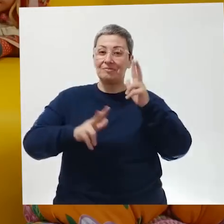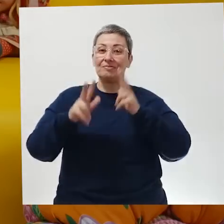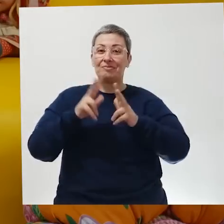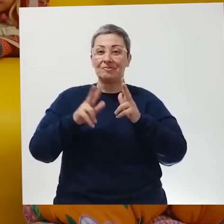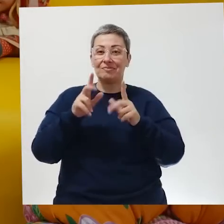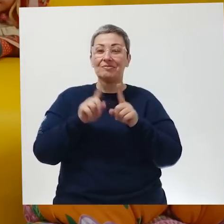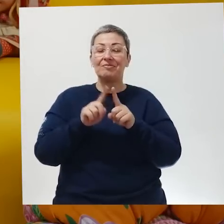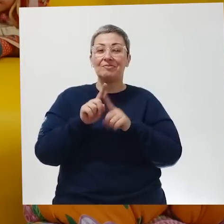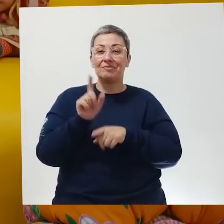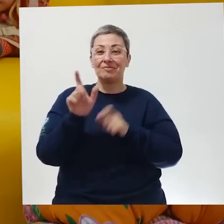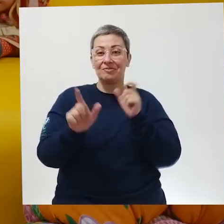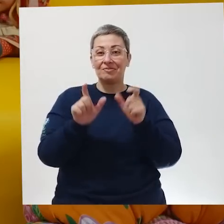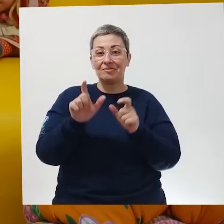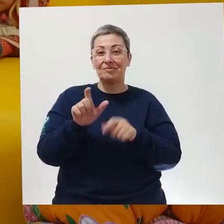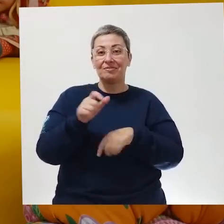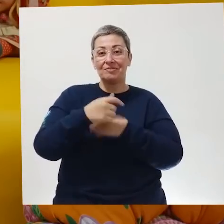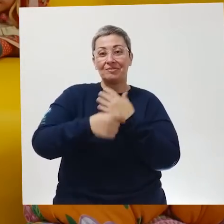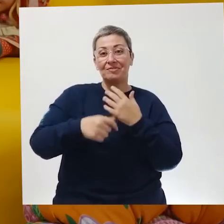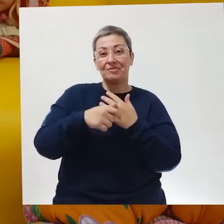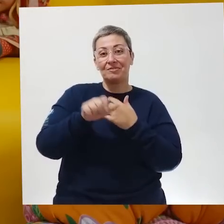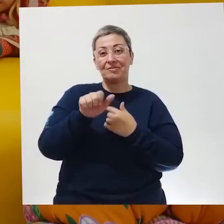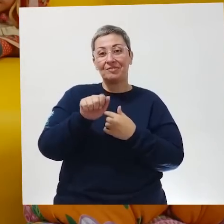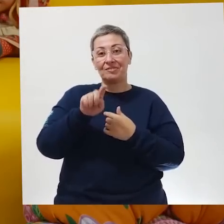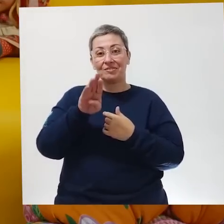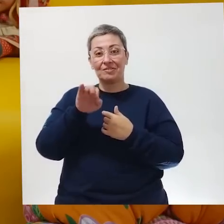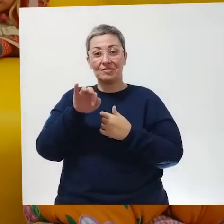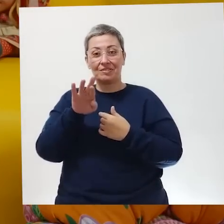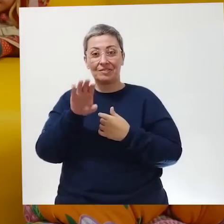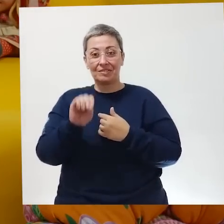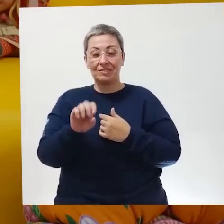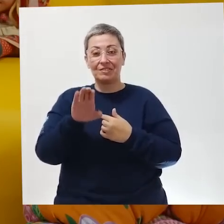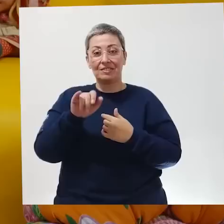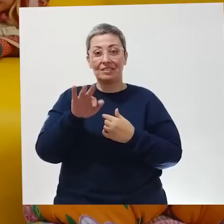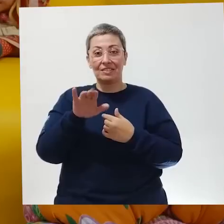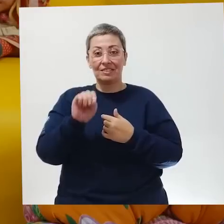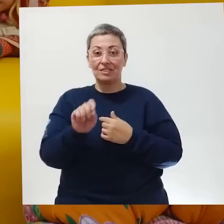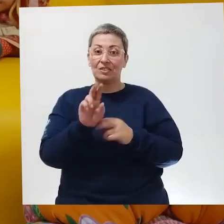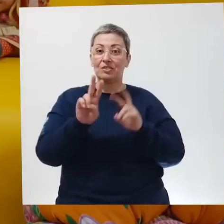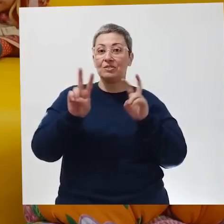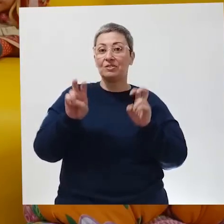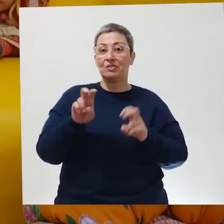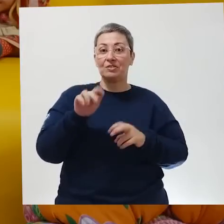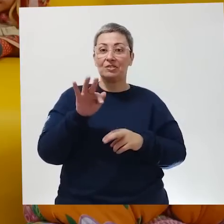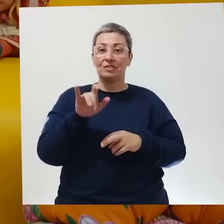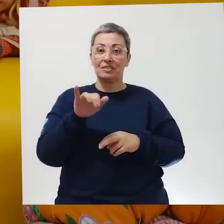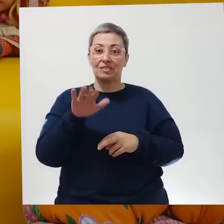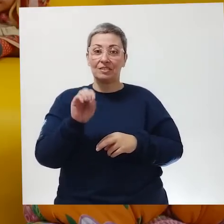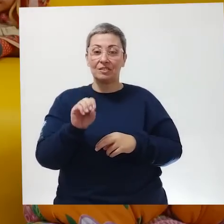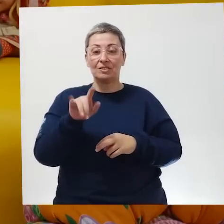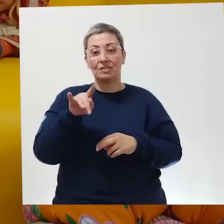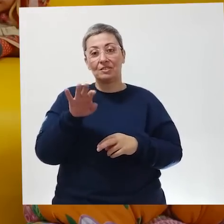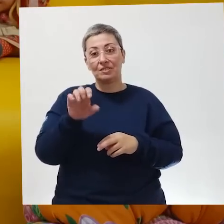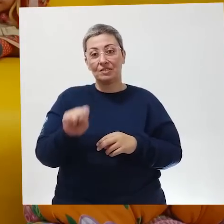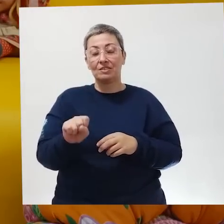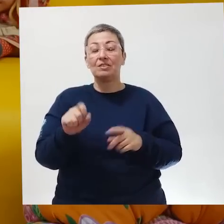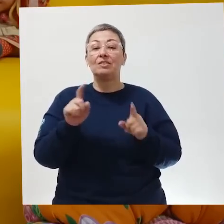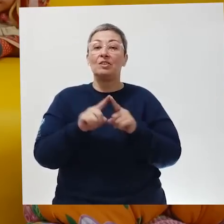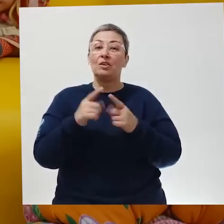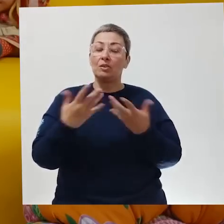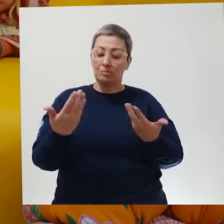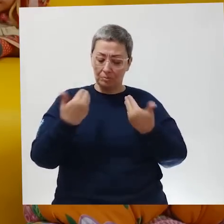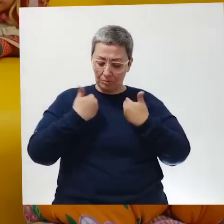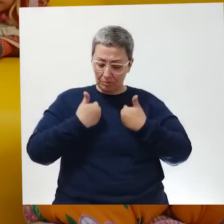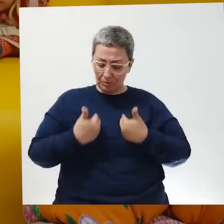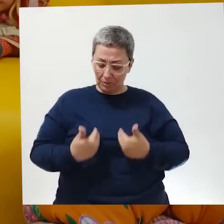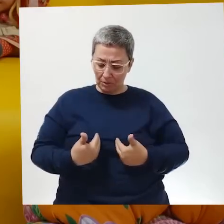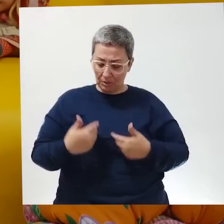as palavras de Alberto Caeiro, Fernando Pessoa. A mim, a